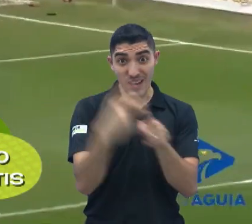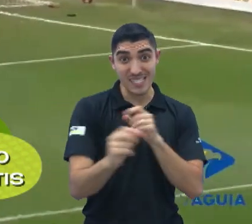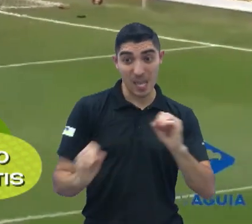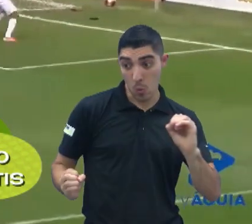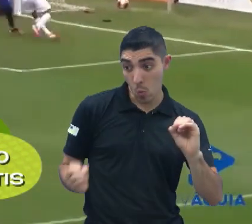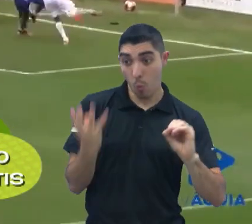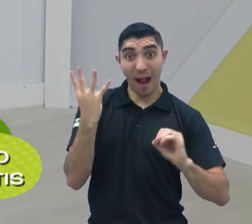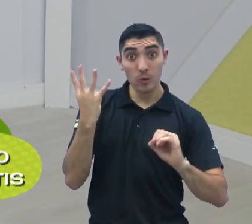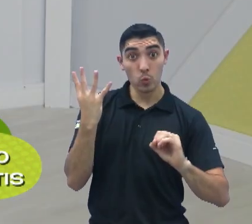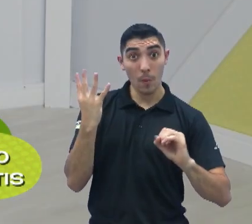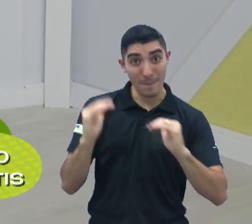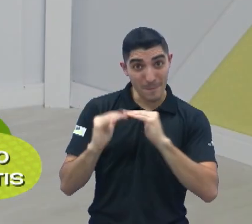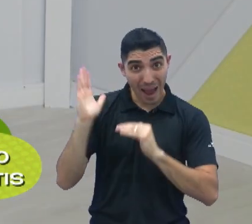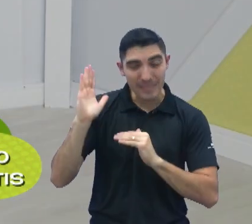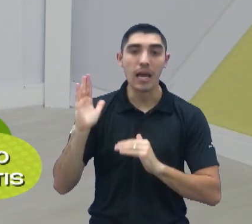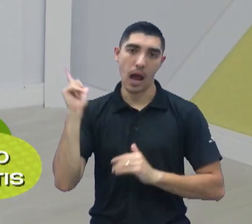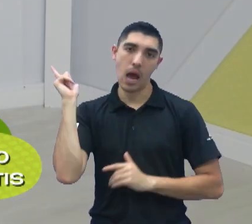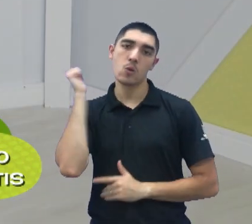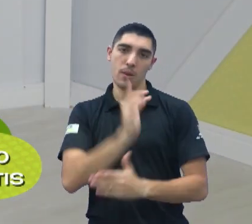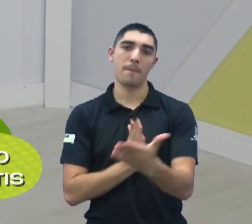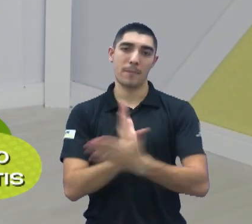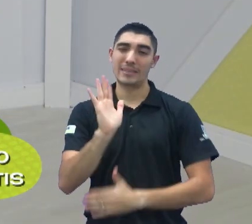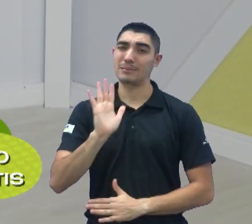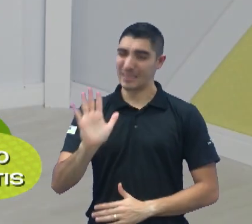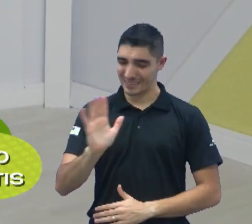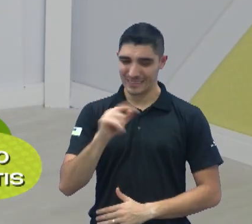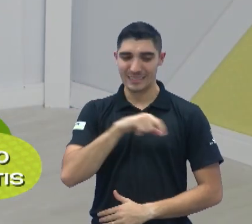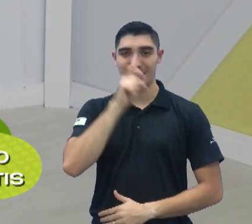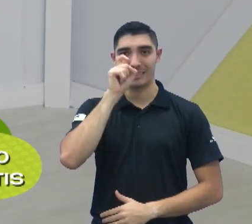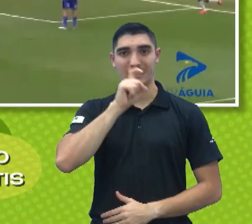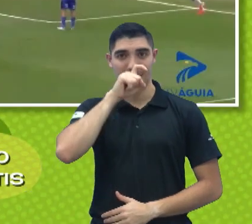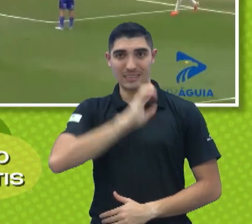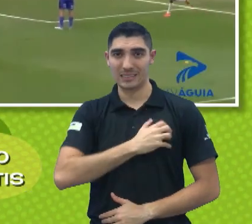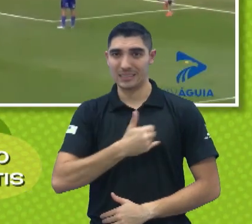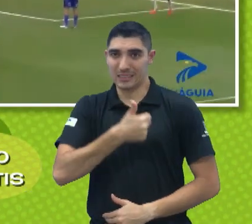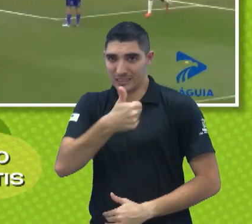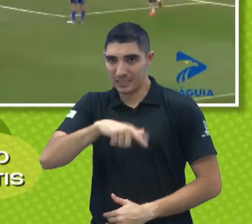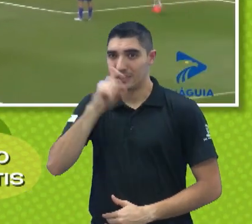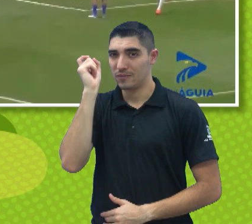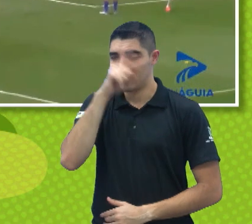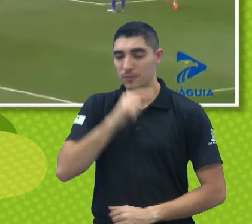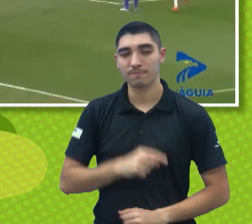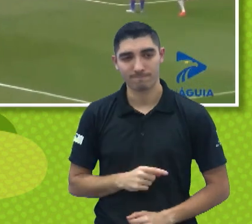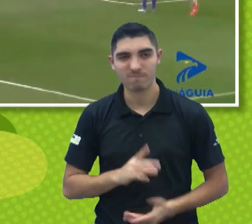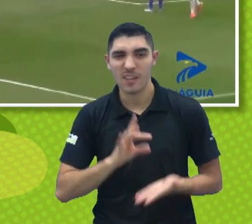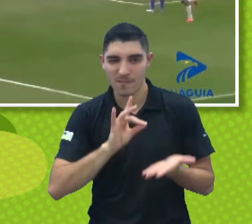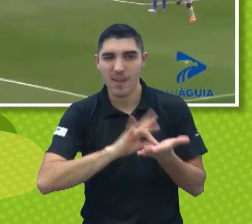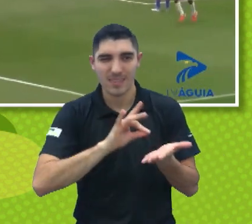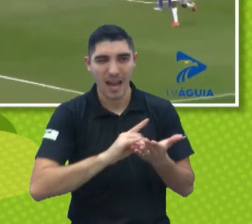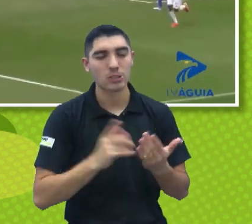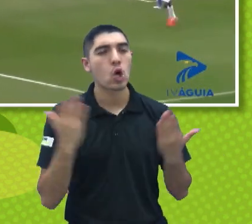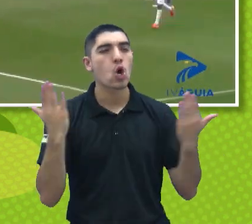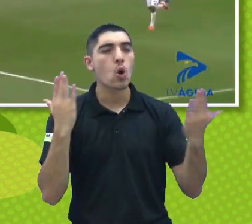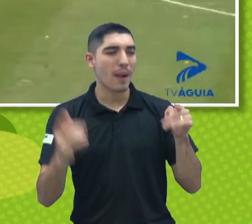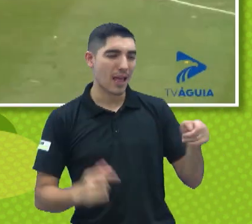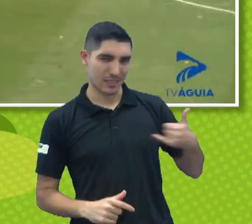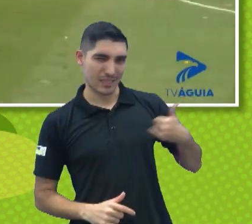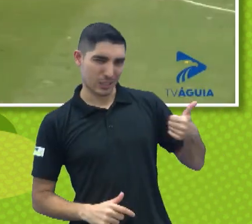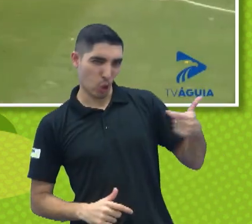poder avançar direto, Paulito. Situação complicada para os meninos do Sub-17. Com certeza, Vieira. Diferente do Sub-12, eu acho